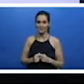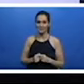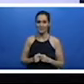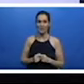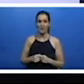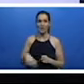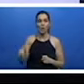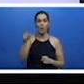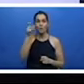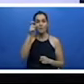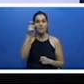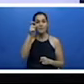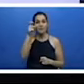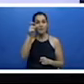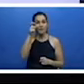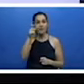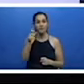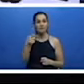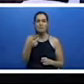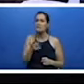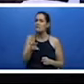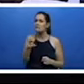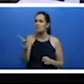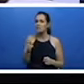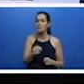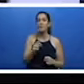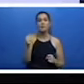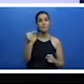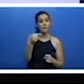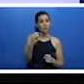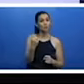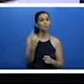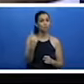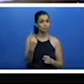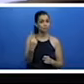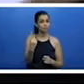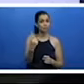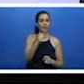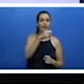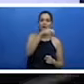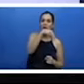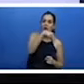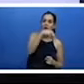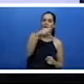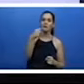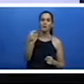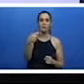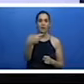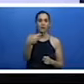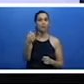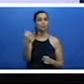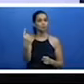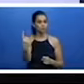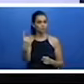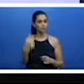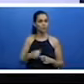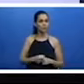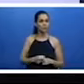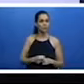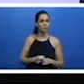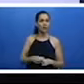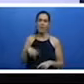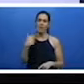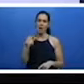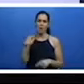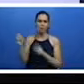Observando aqui, ó, é sempre a posição menos 1, N menos 1. E aqui nós vimos que